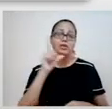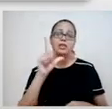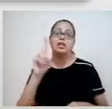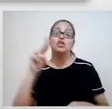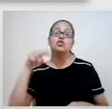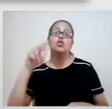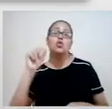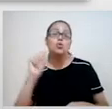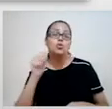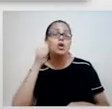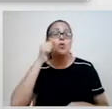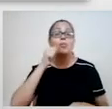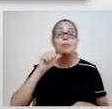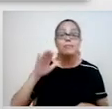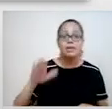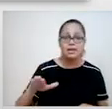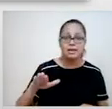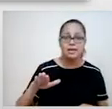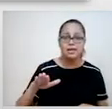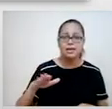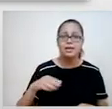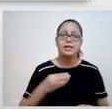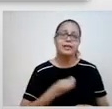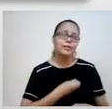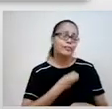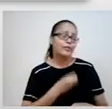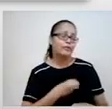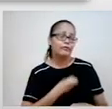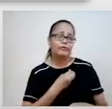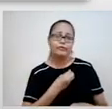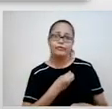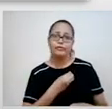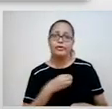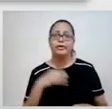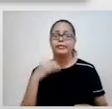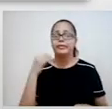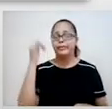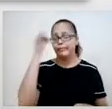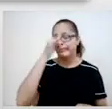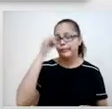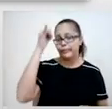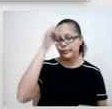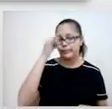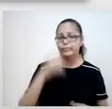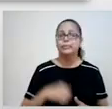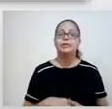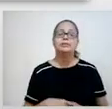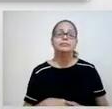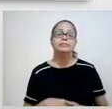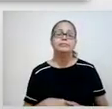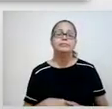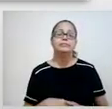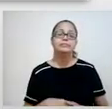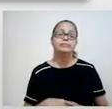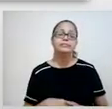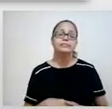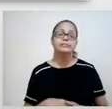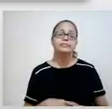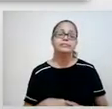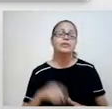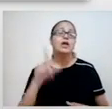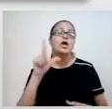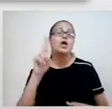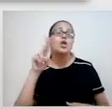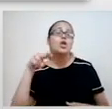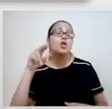vida dela, uma menina que tinha uma vida meio besta. Então, para começar aí, tá o primeiro e o segundo parágrafo do texto. Do Luna Clara e